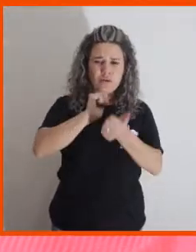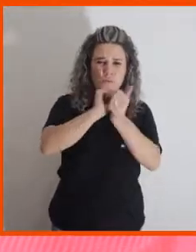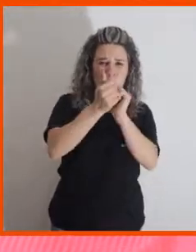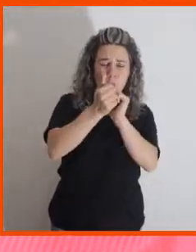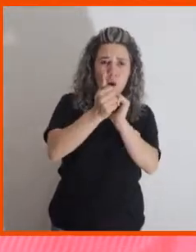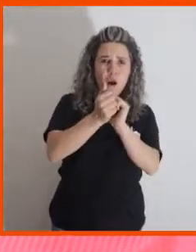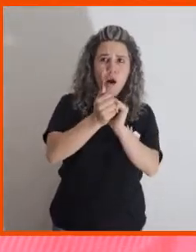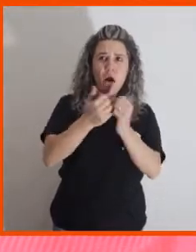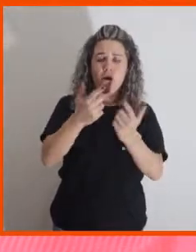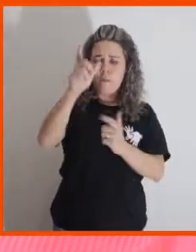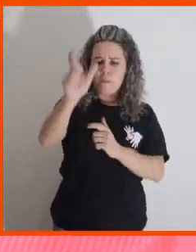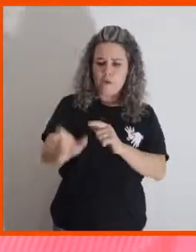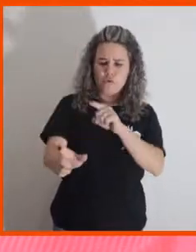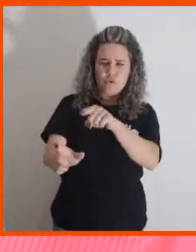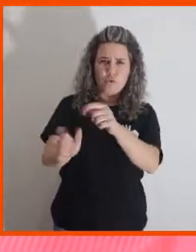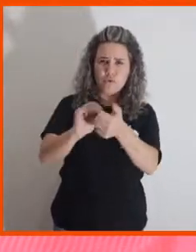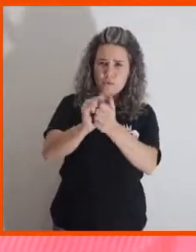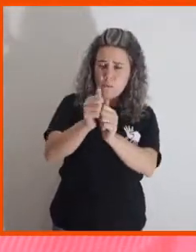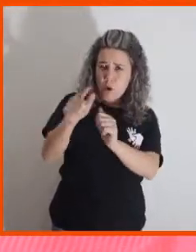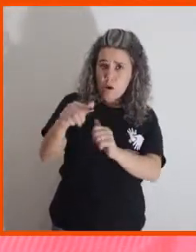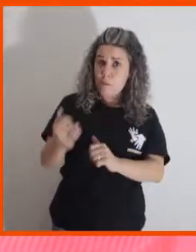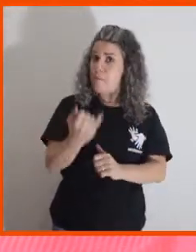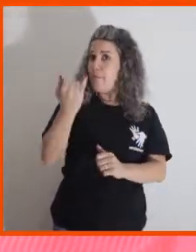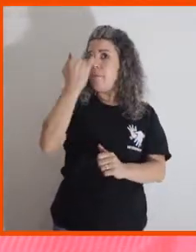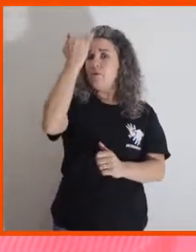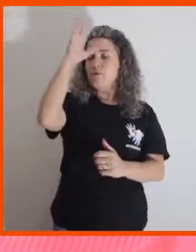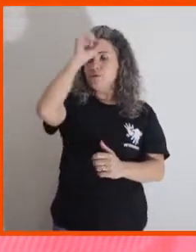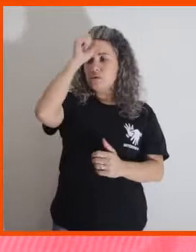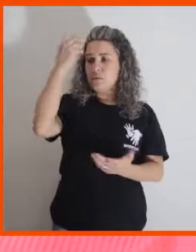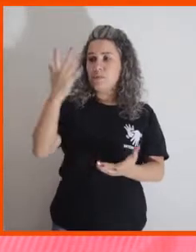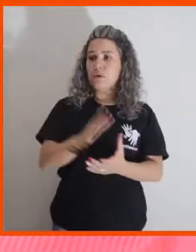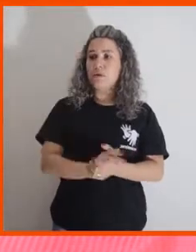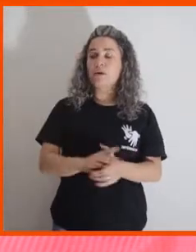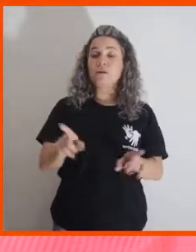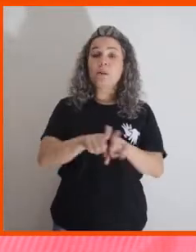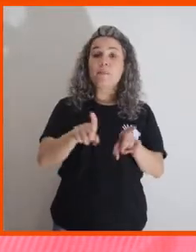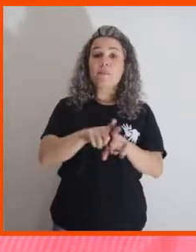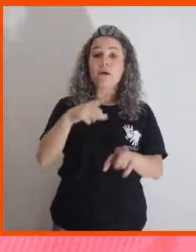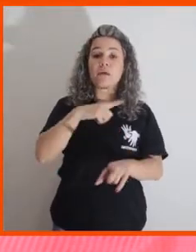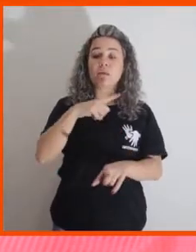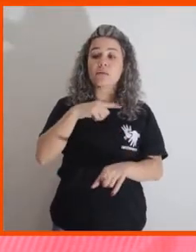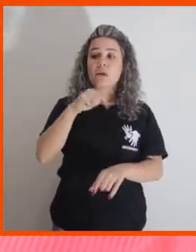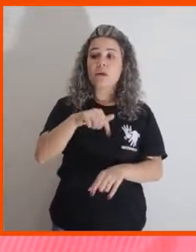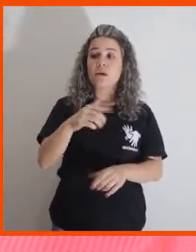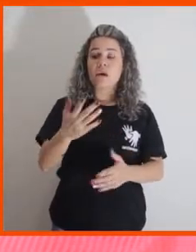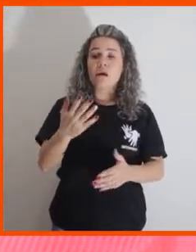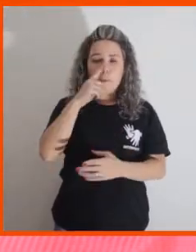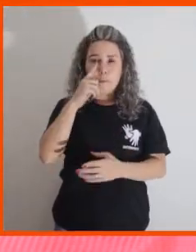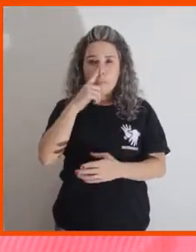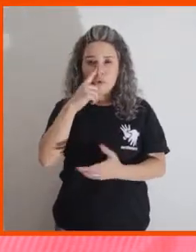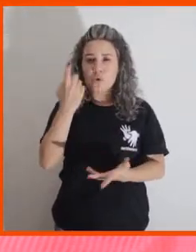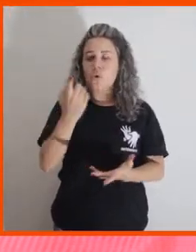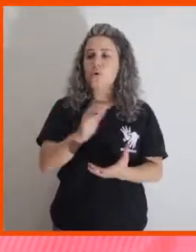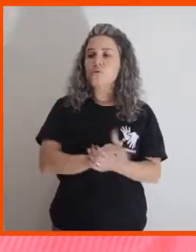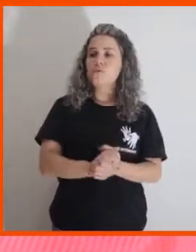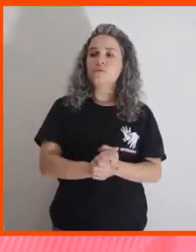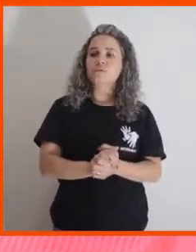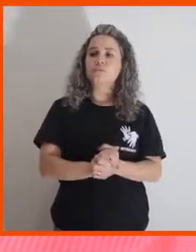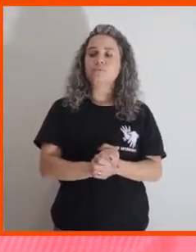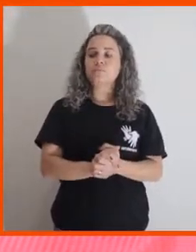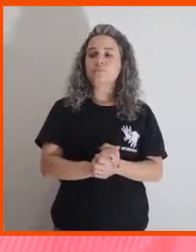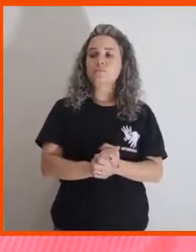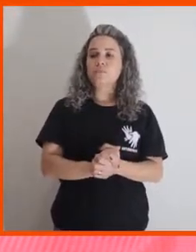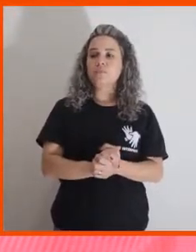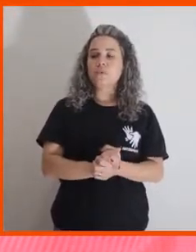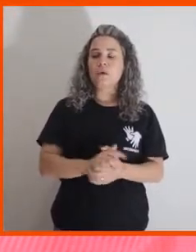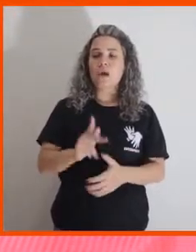poderão levar o nome de Paracatu para outros lugares. O nome de São Domingos para outros lugares. Também temos a